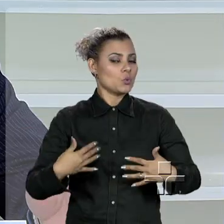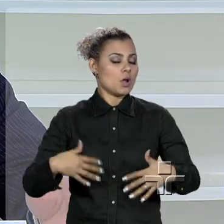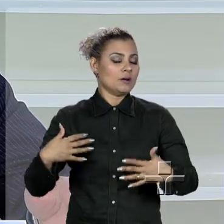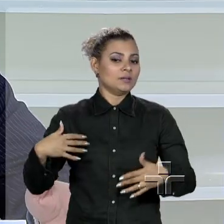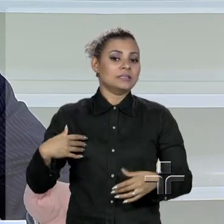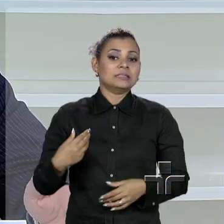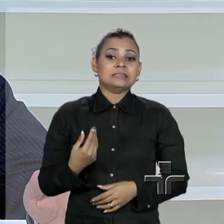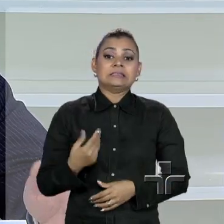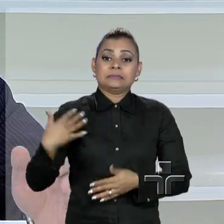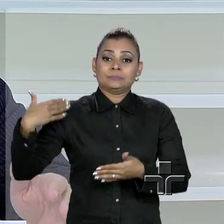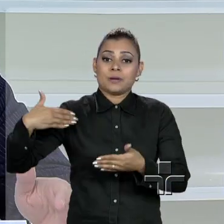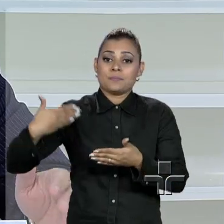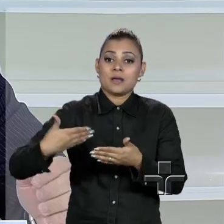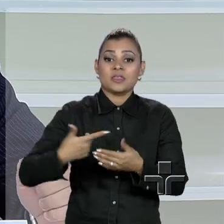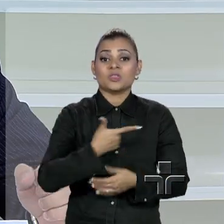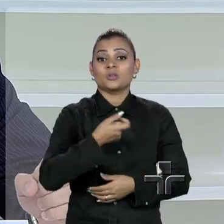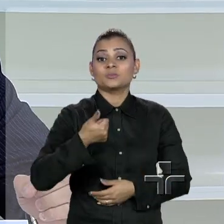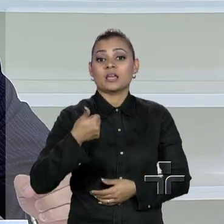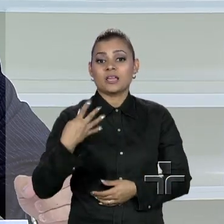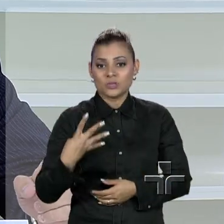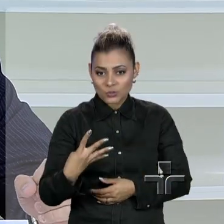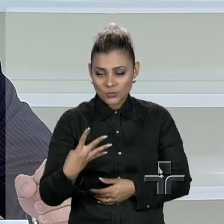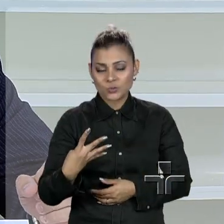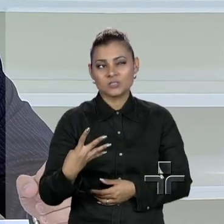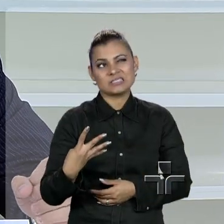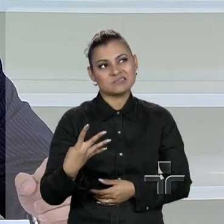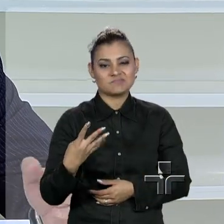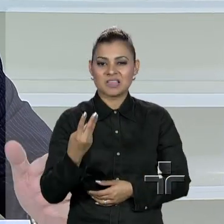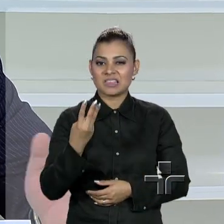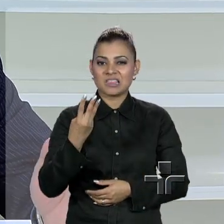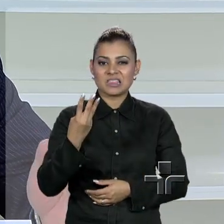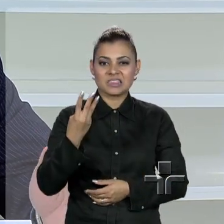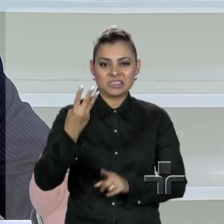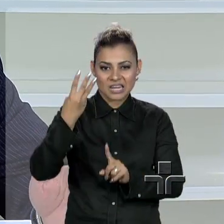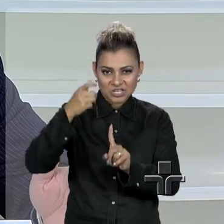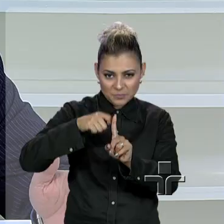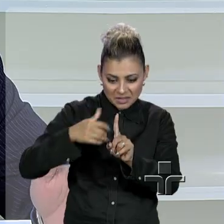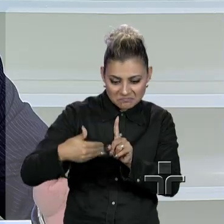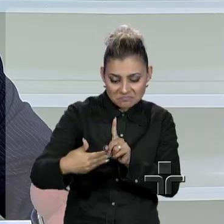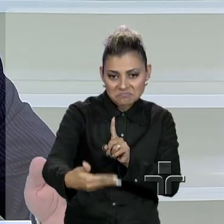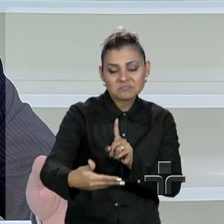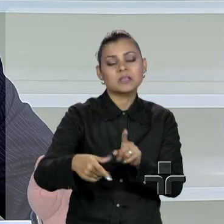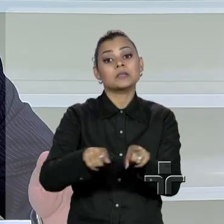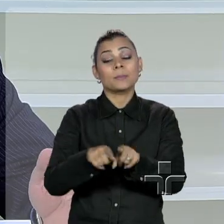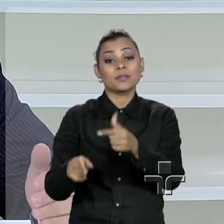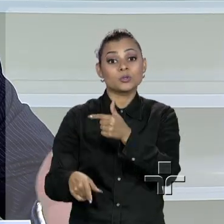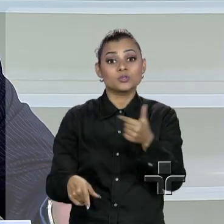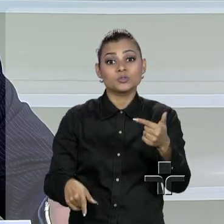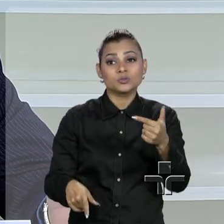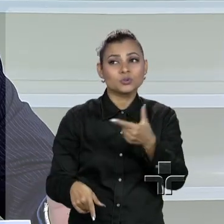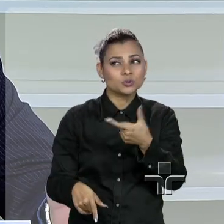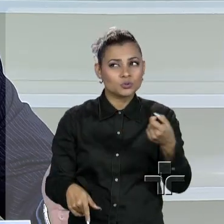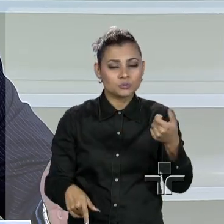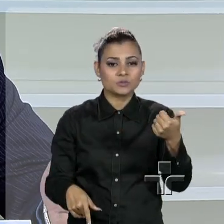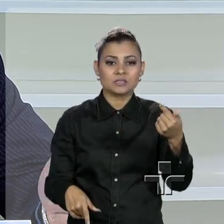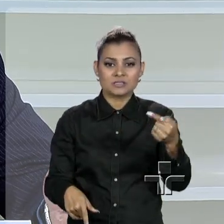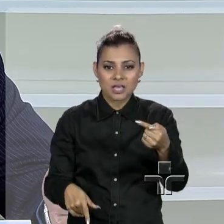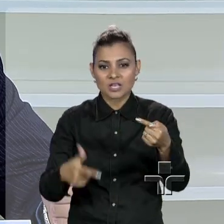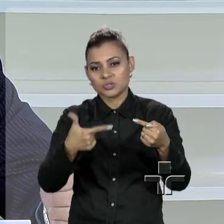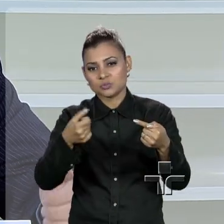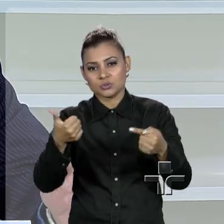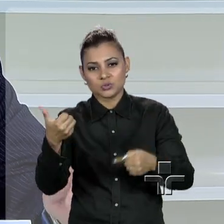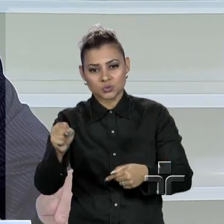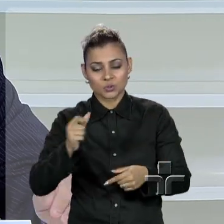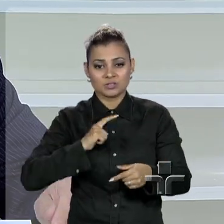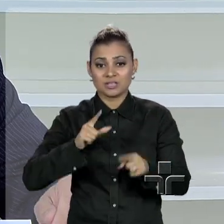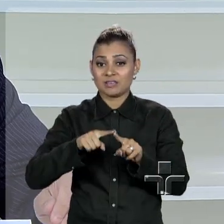segundo trimestre de 2014 até o quarto trimestre de 2016. Teve um crescimento pífio em 2017 e 2018 e hoje a expectativa de um